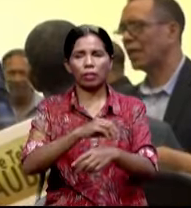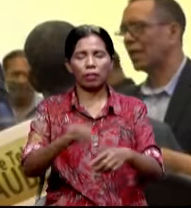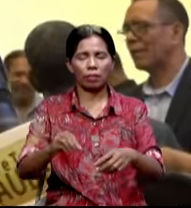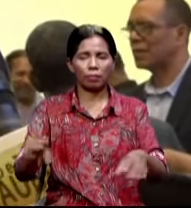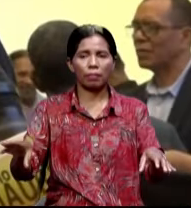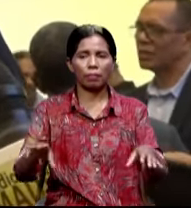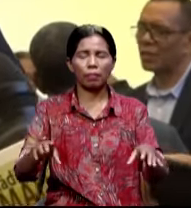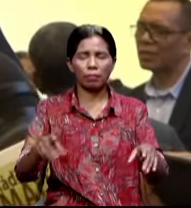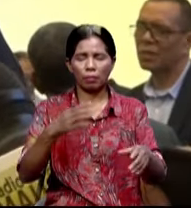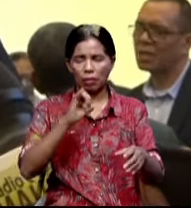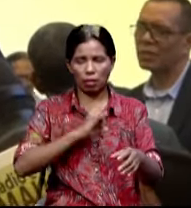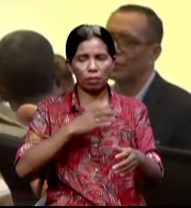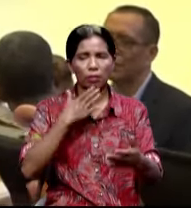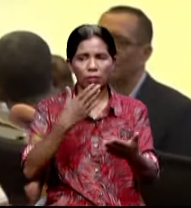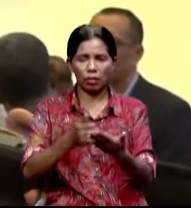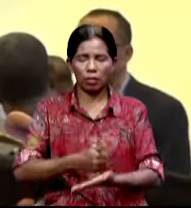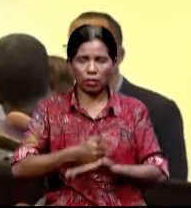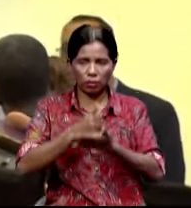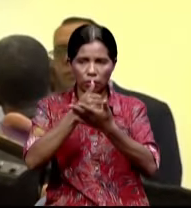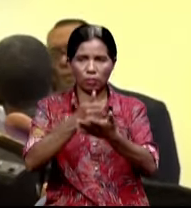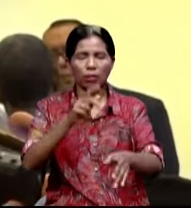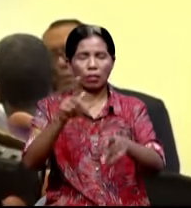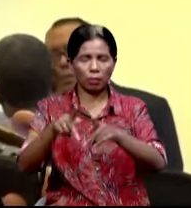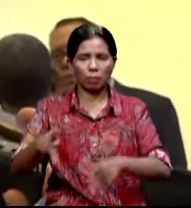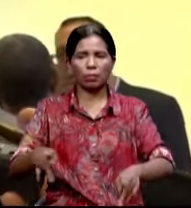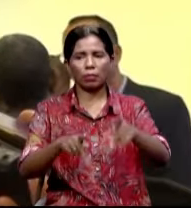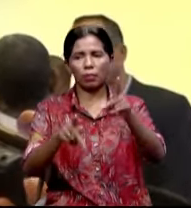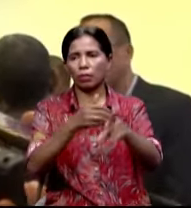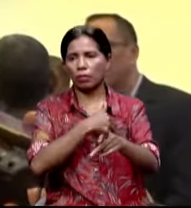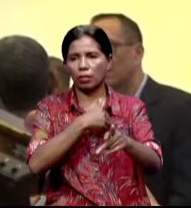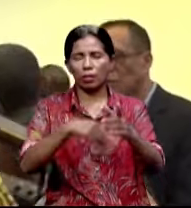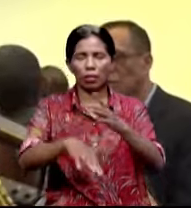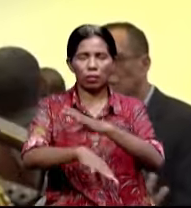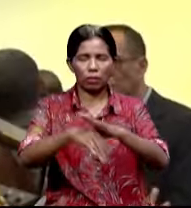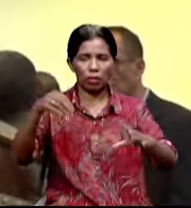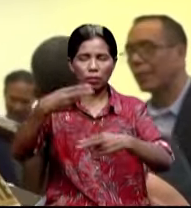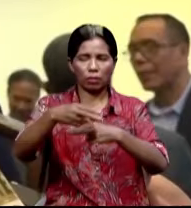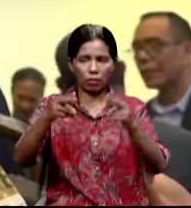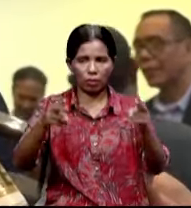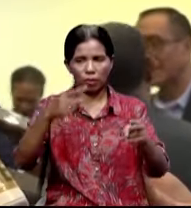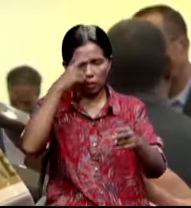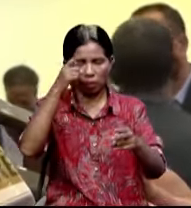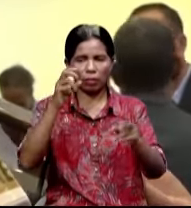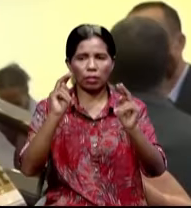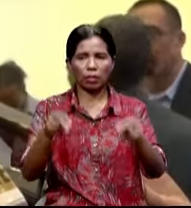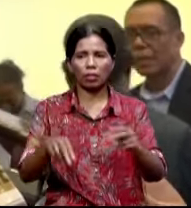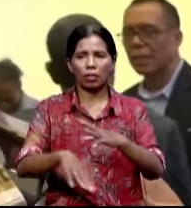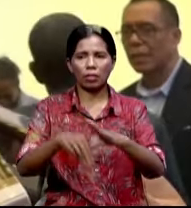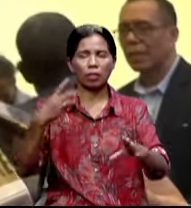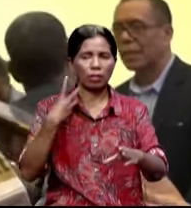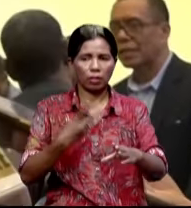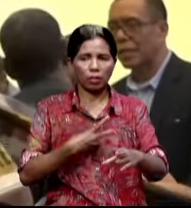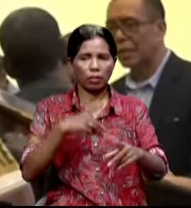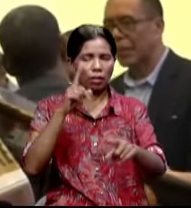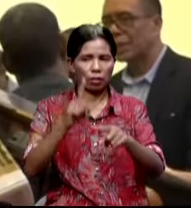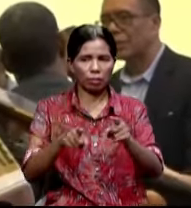bahau dia clutan apoio moral e tem público nem que se dá o saiu de caixa de lara né também é que obriga ita tu saiu se tem caixa de lara e